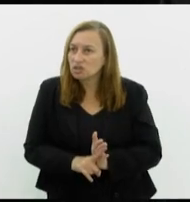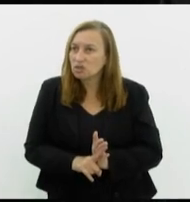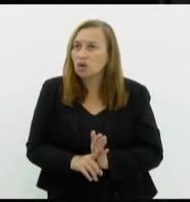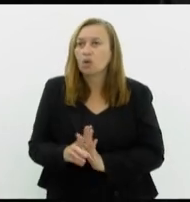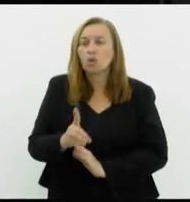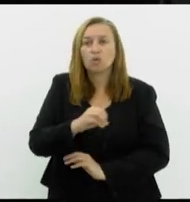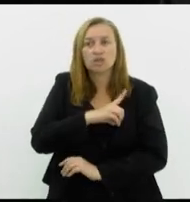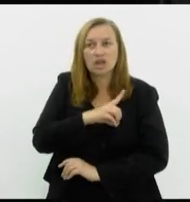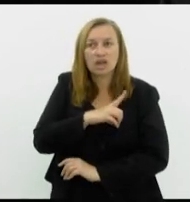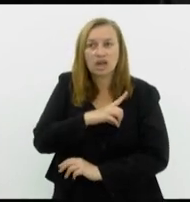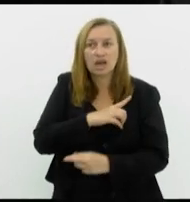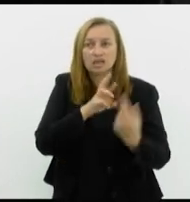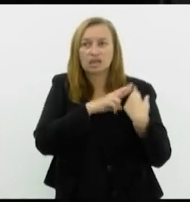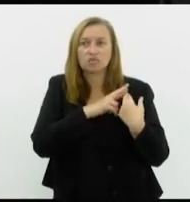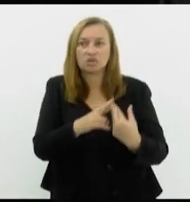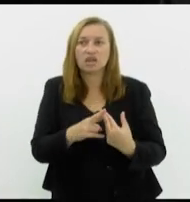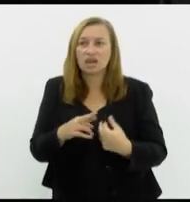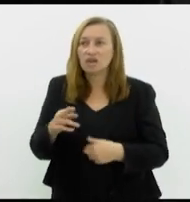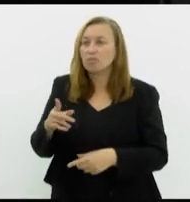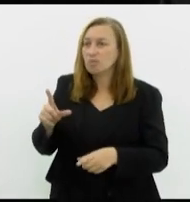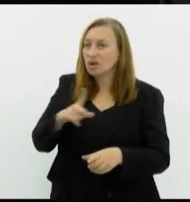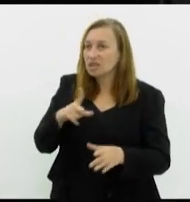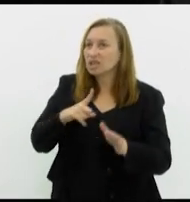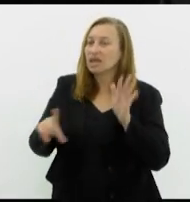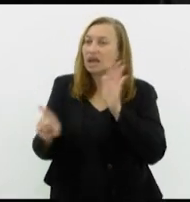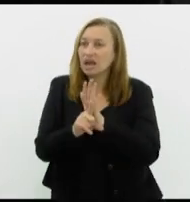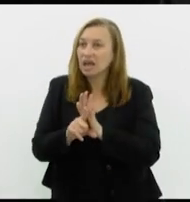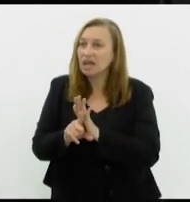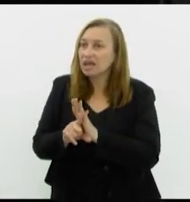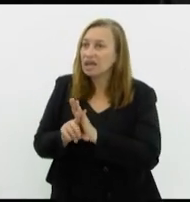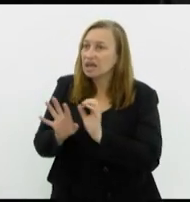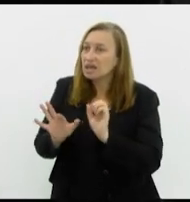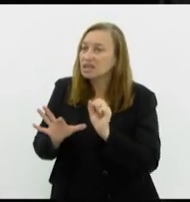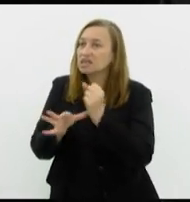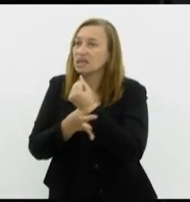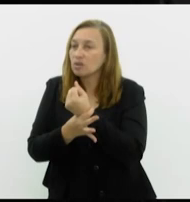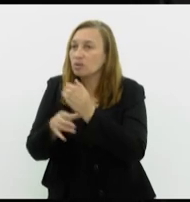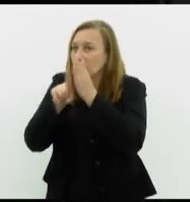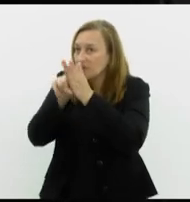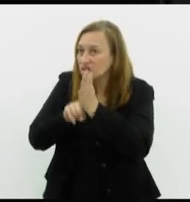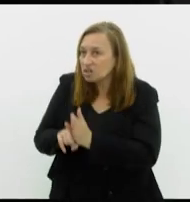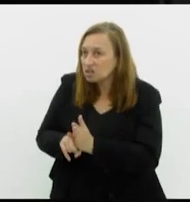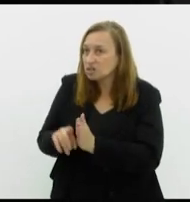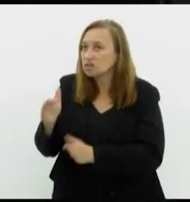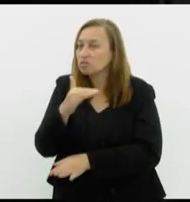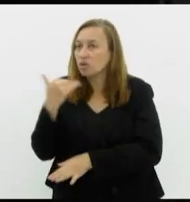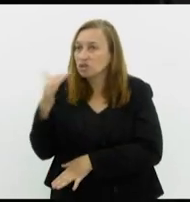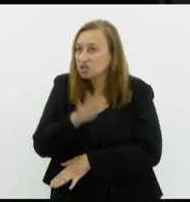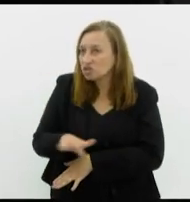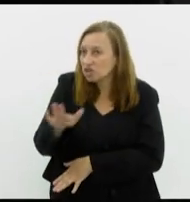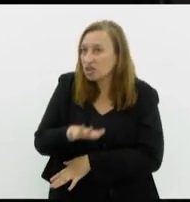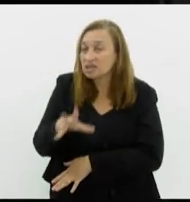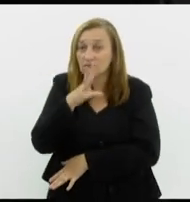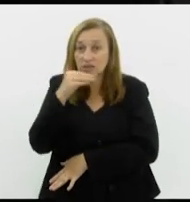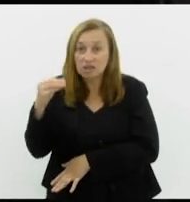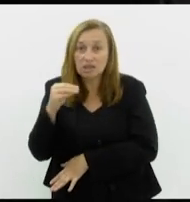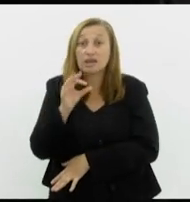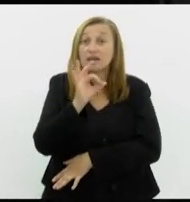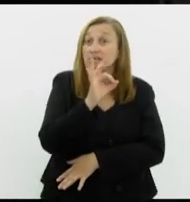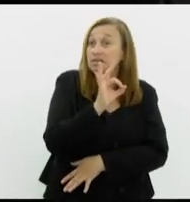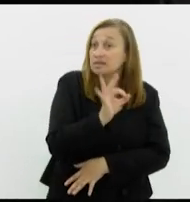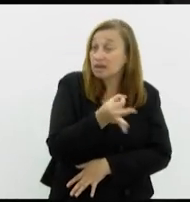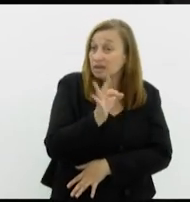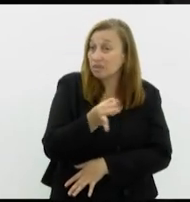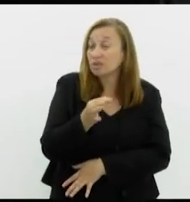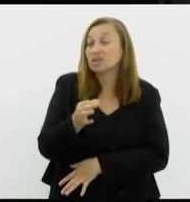delegado responsável citava: ah, não, mas é porque tem uma lei que prioriza a investigação em casos de assassinatos de crianças e adolescentes. E, obviamente,